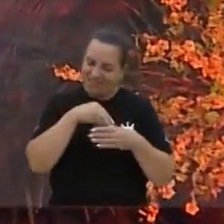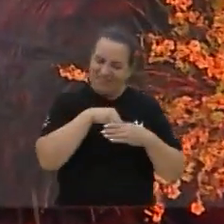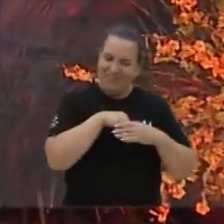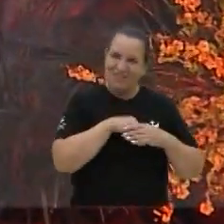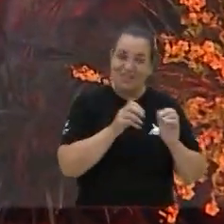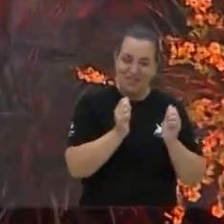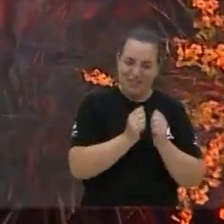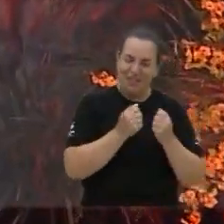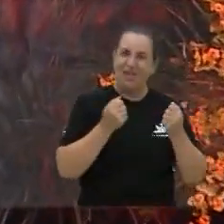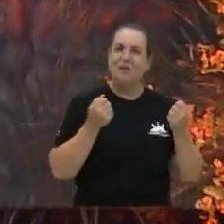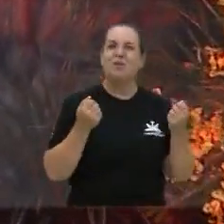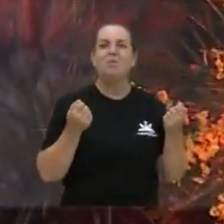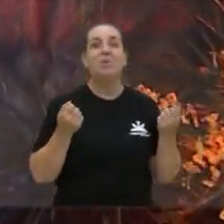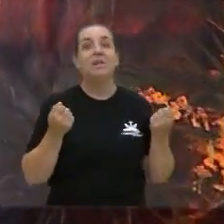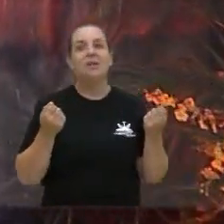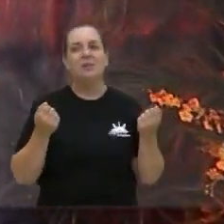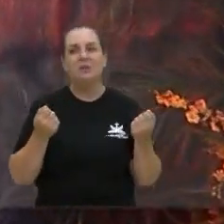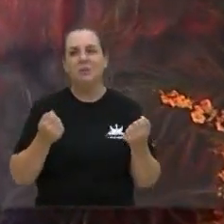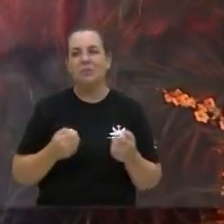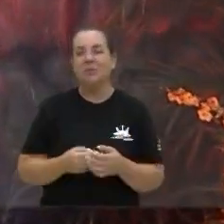vida escondida no